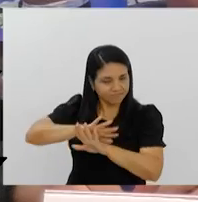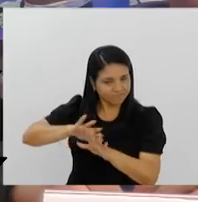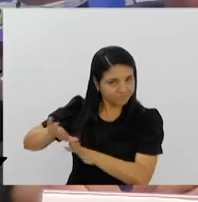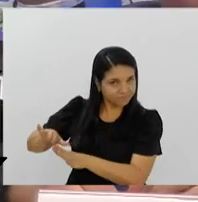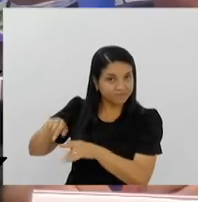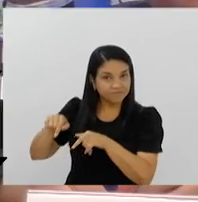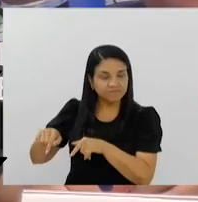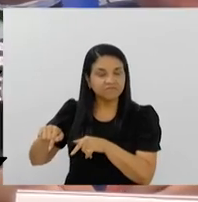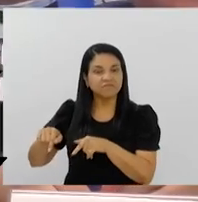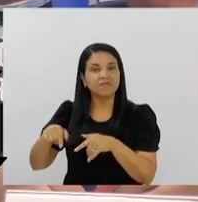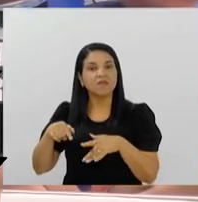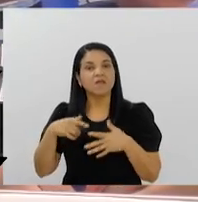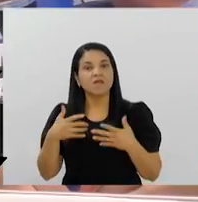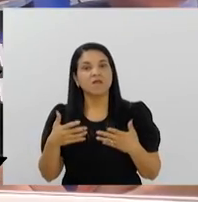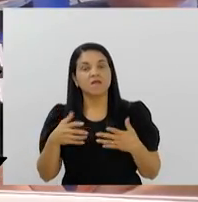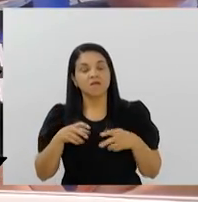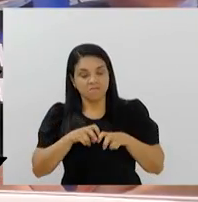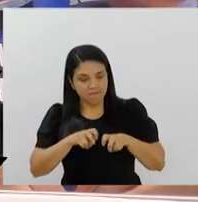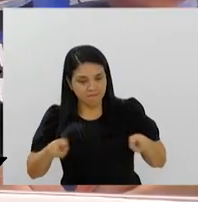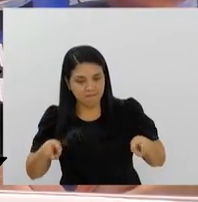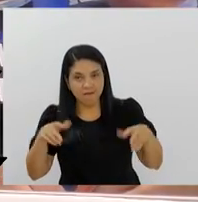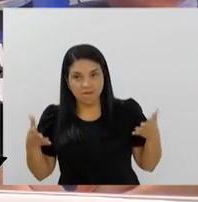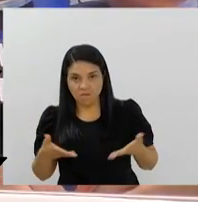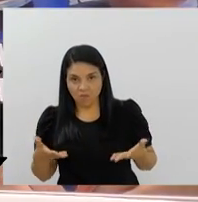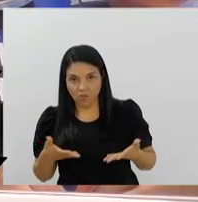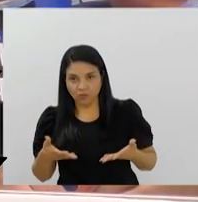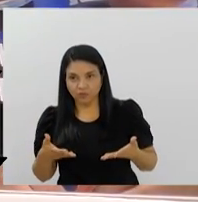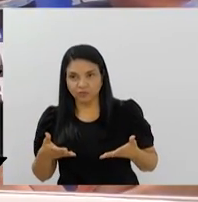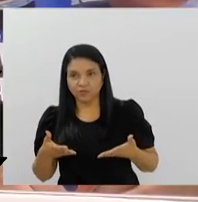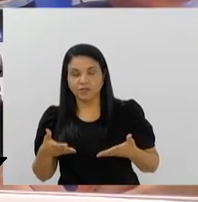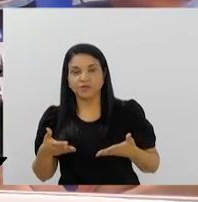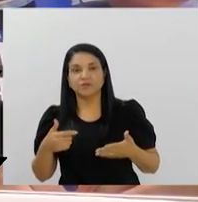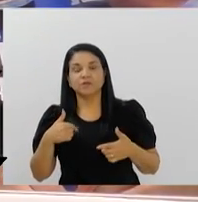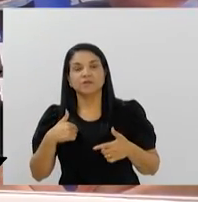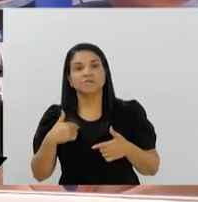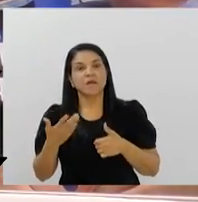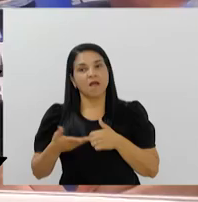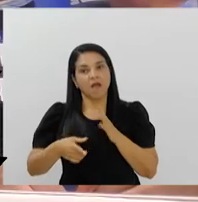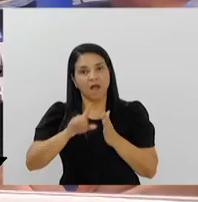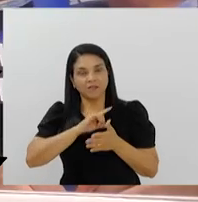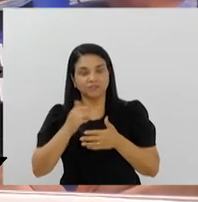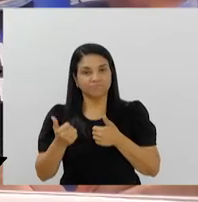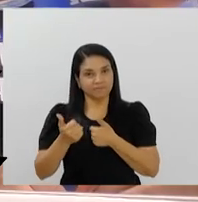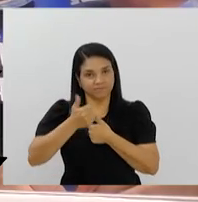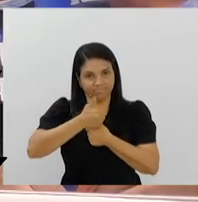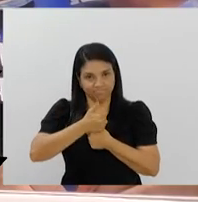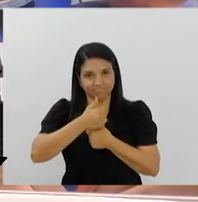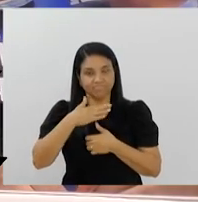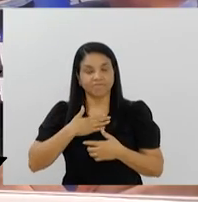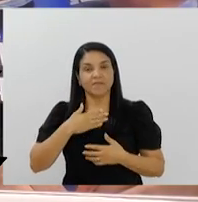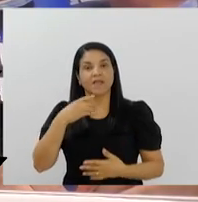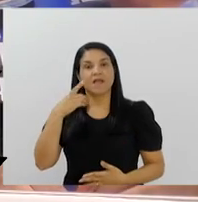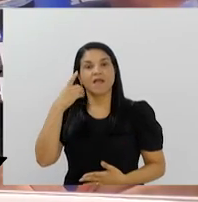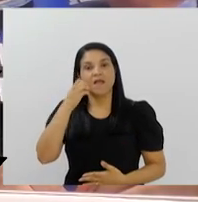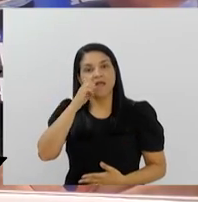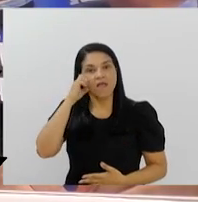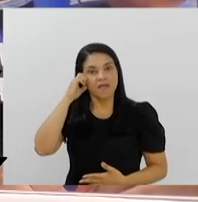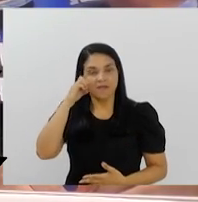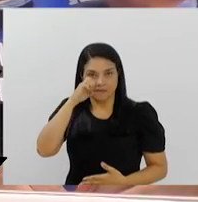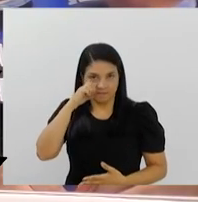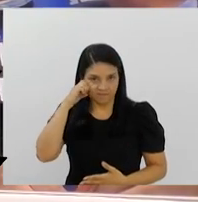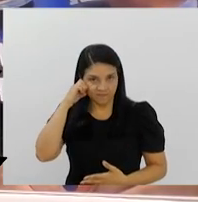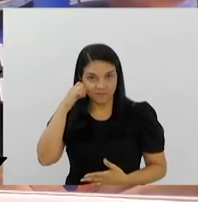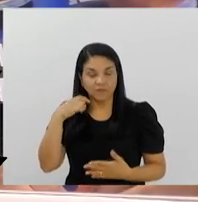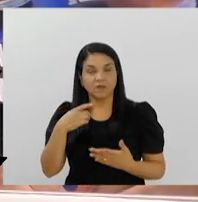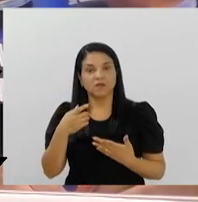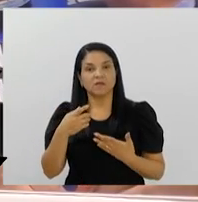aqui eu quem quem tava no meu lugar era uma uma deputada uma querida uma amiga do PT elca takimoto eu sou do pl a gente é